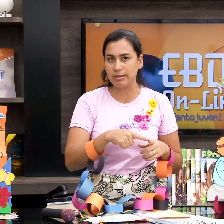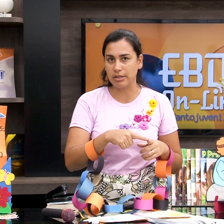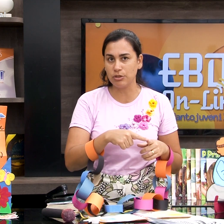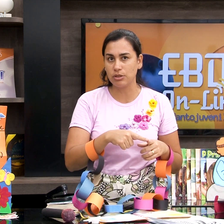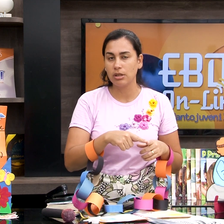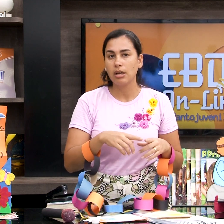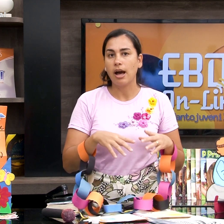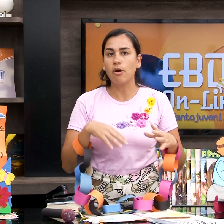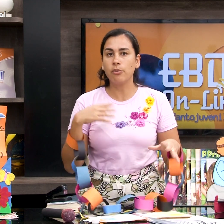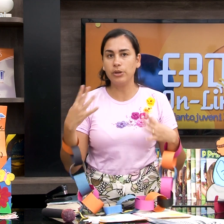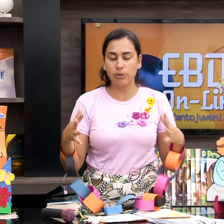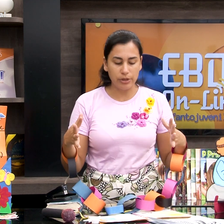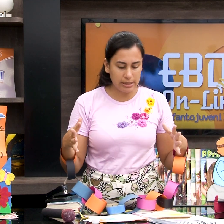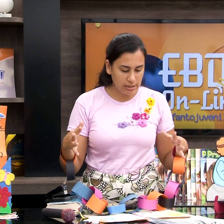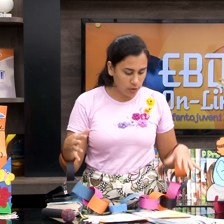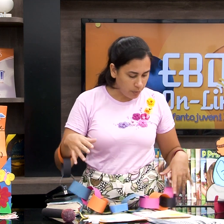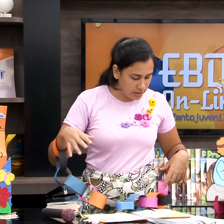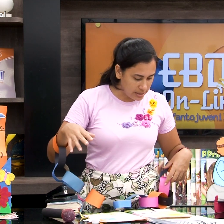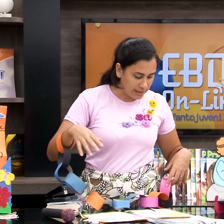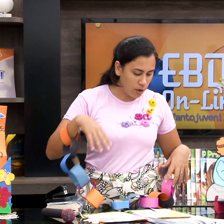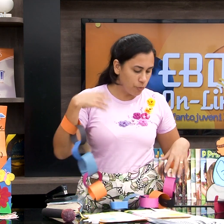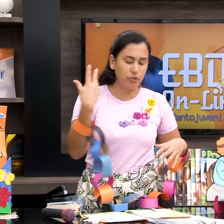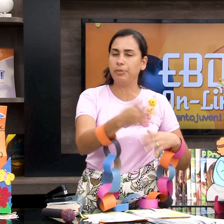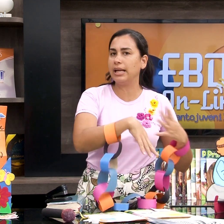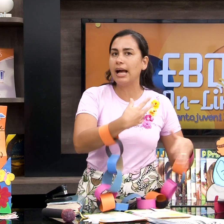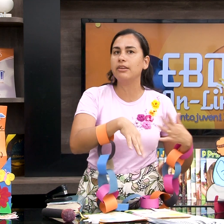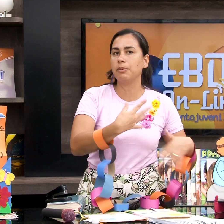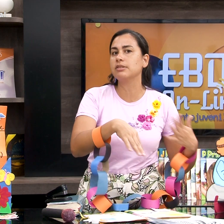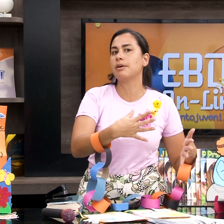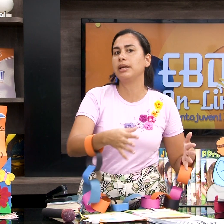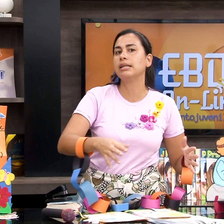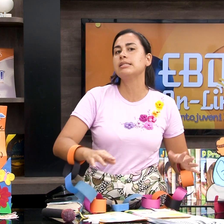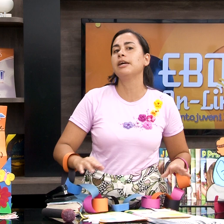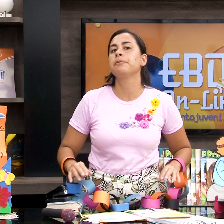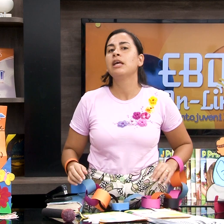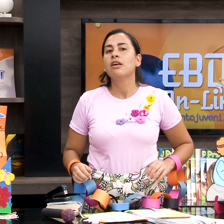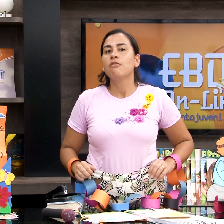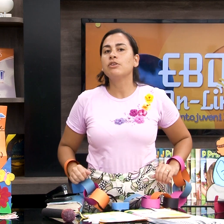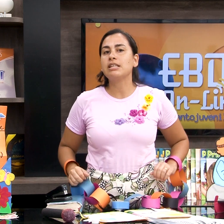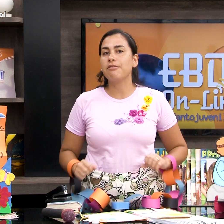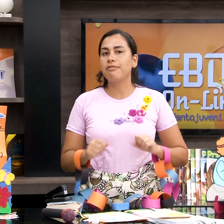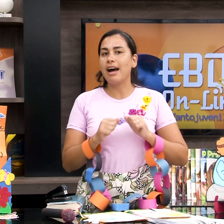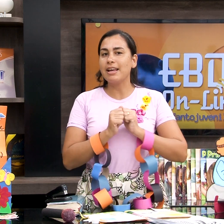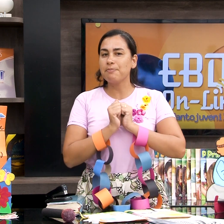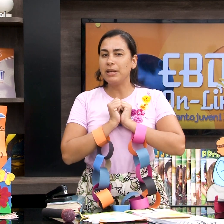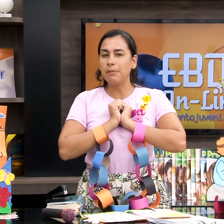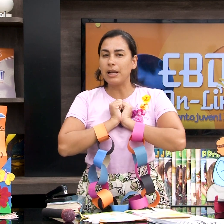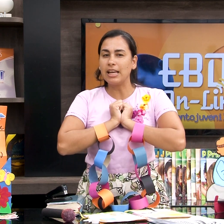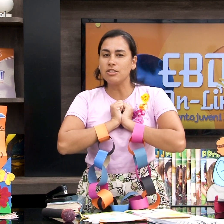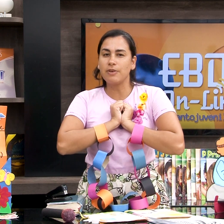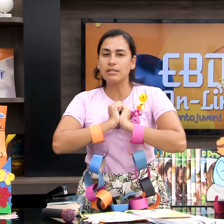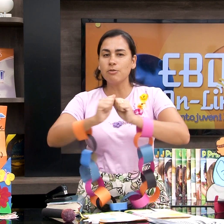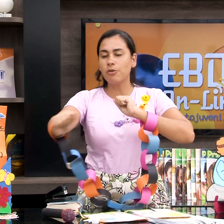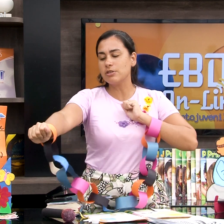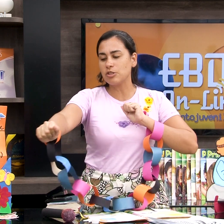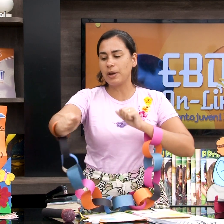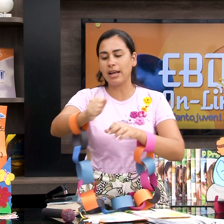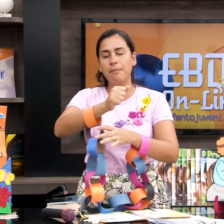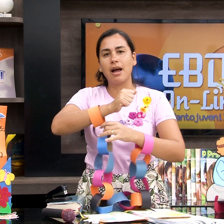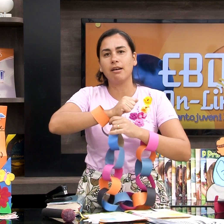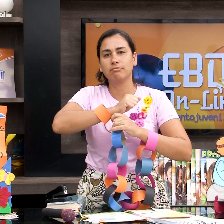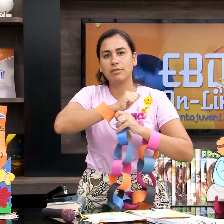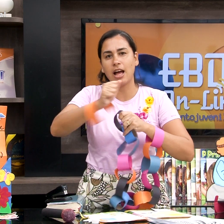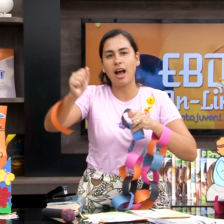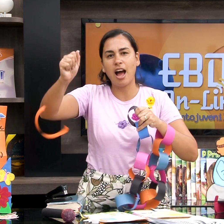suas crianças, algum hino conhecido, pode ser até o muito obrigada, é importante saber agradecer, você vai pedir para que eles façam forças